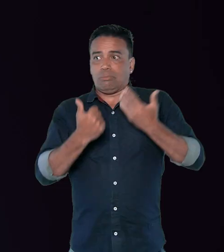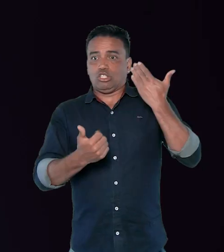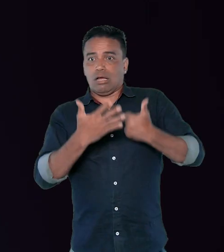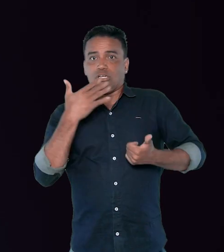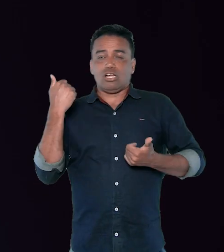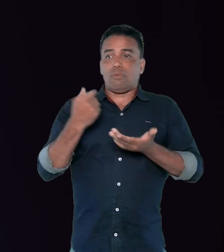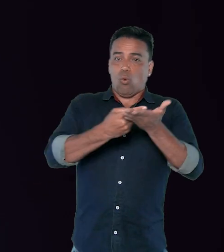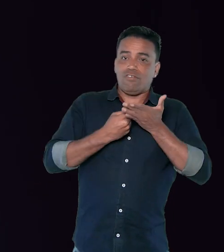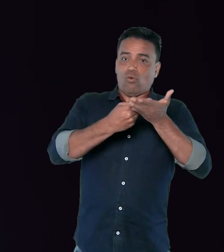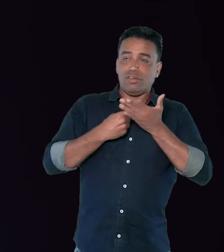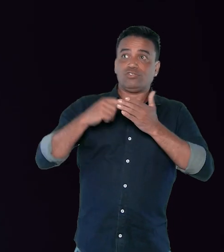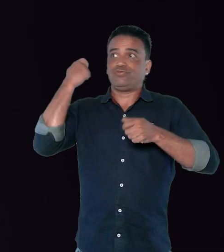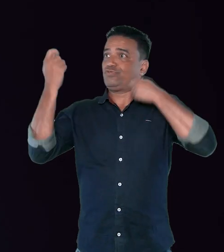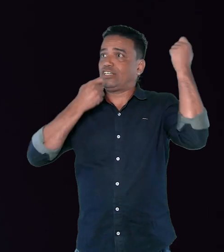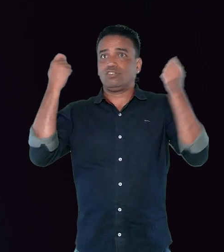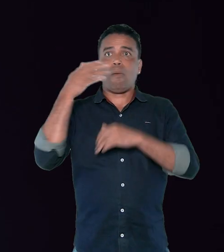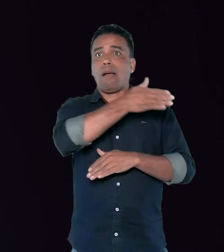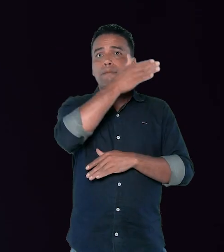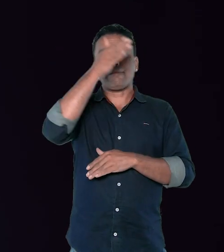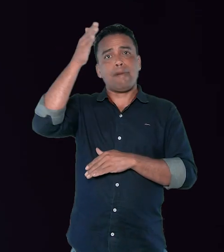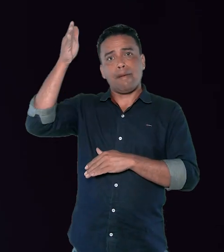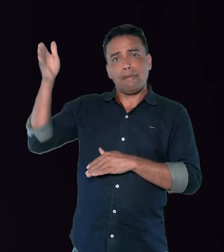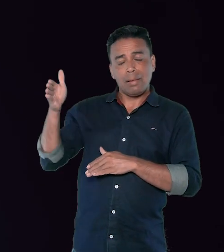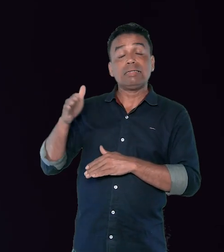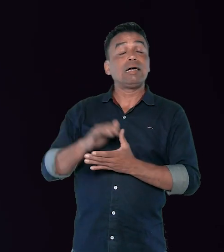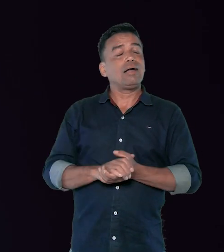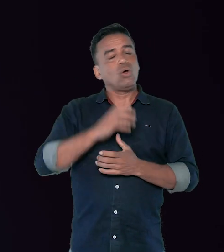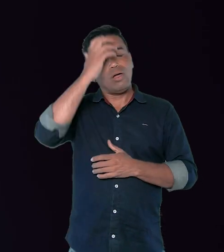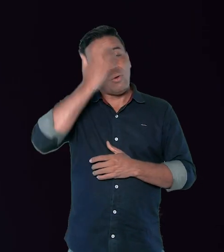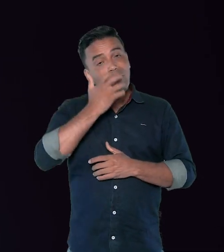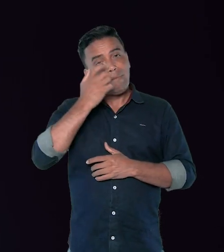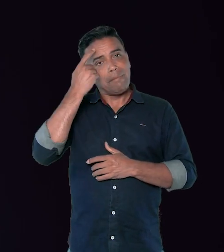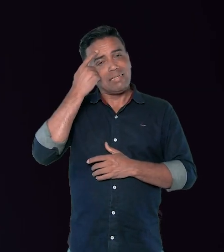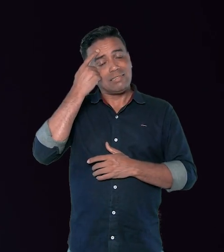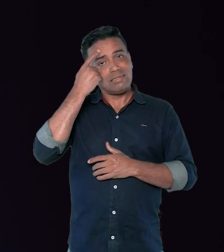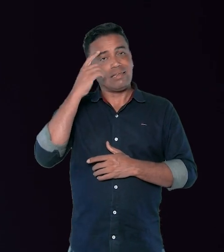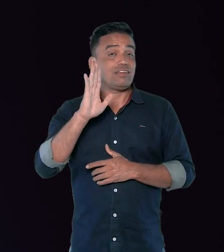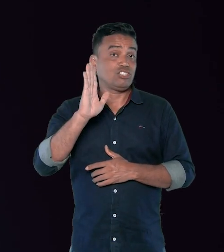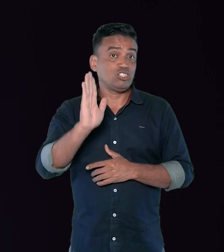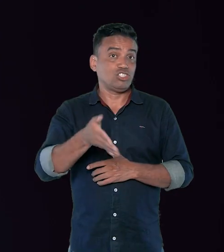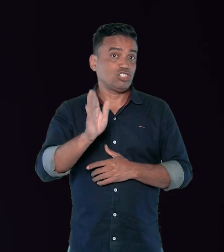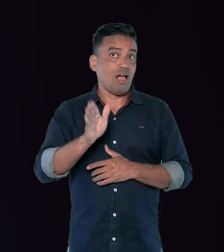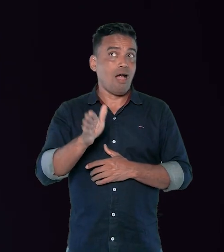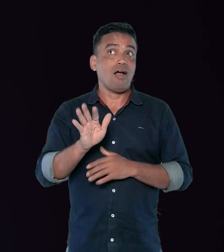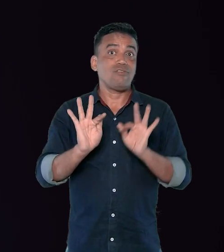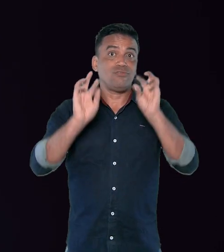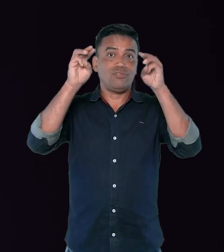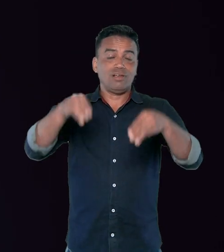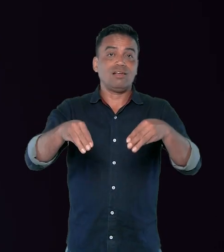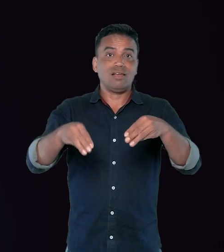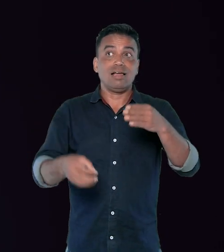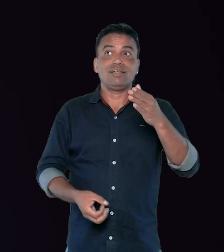festivais, né, e tal. E aí, quando eu realmente pensei que a coisa estava indo, aí veio a história